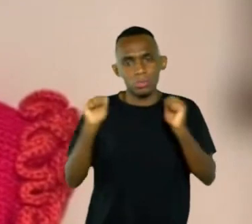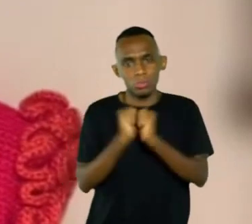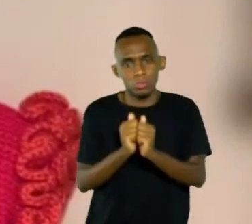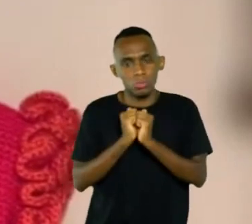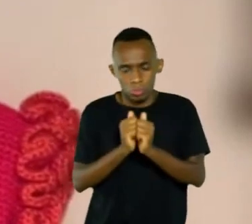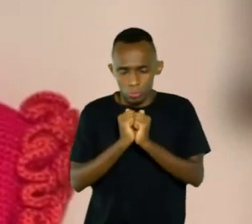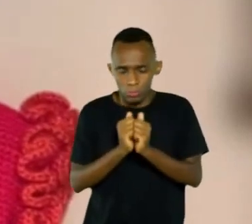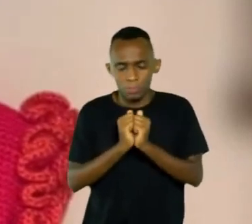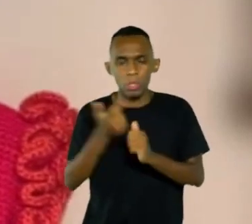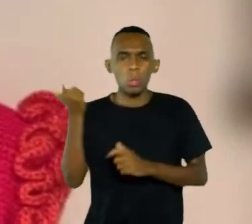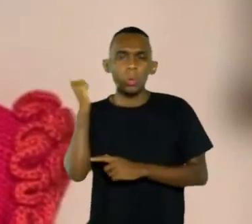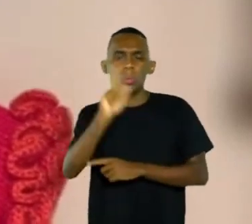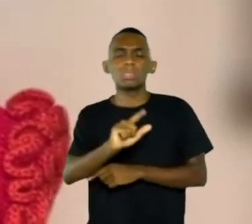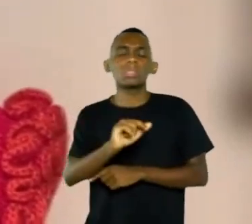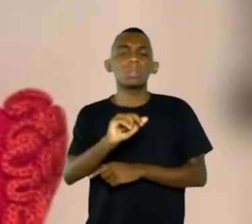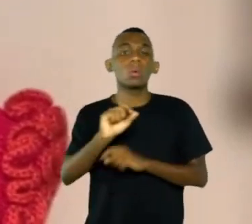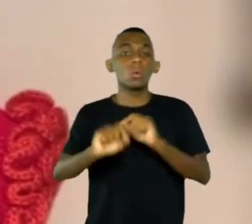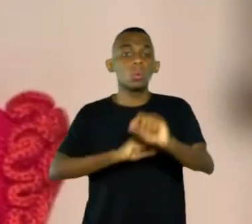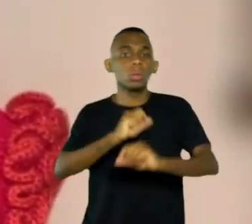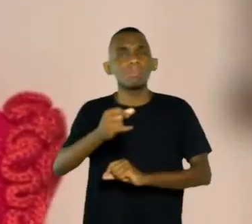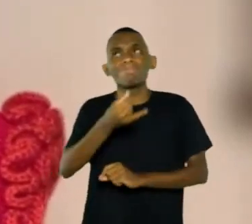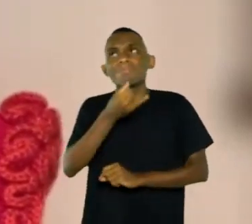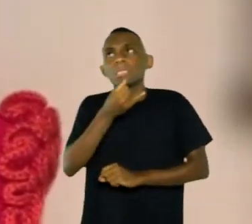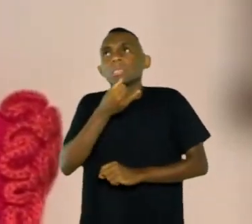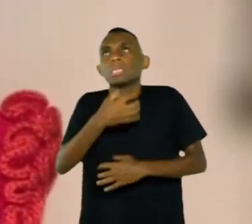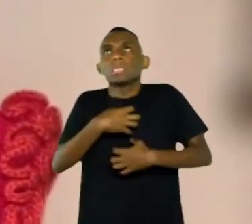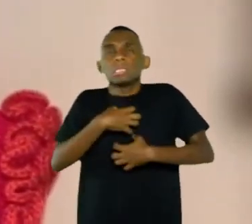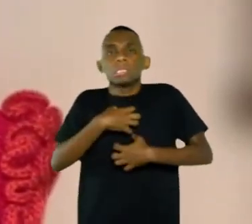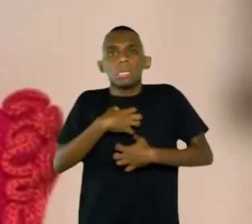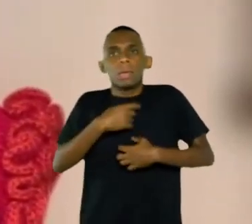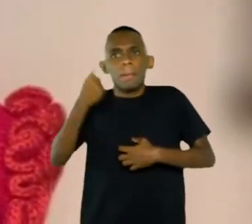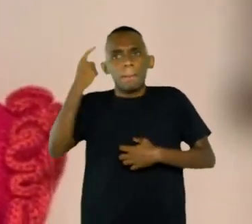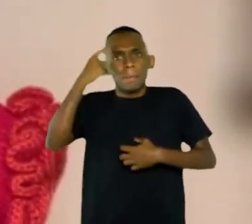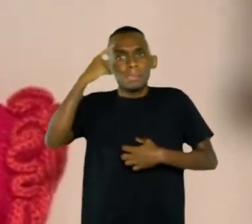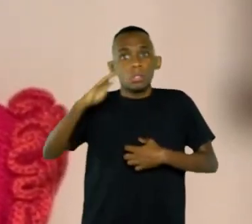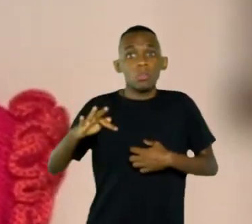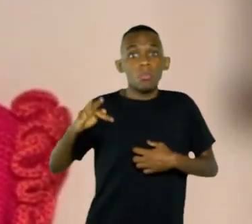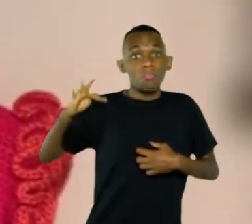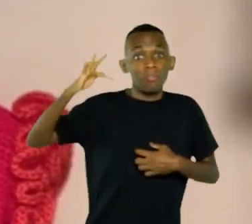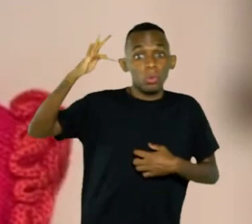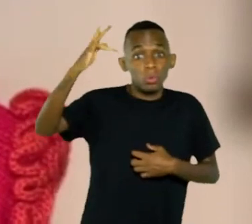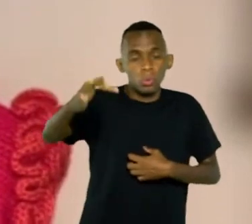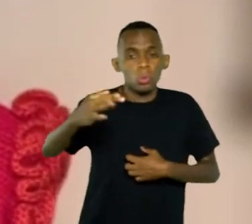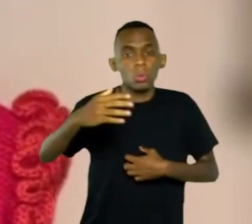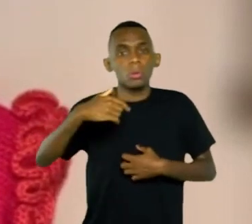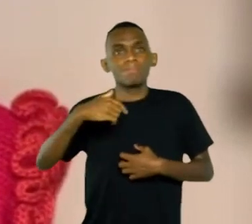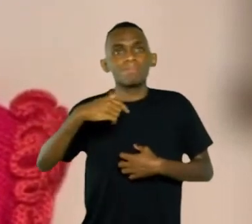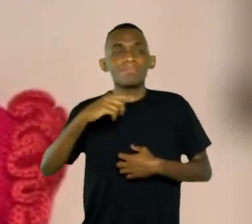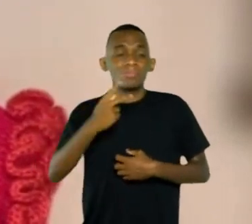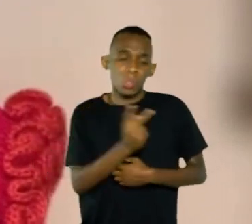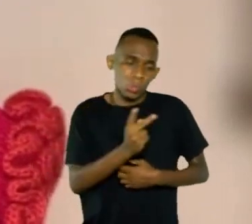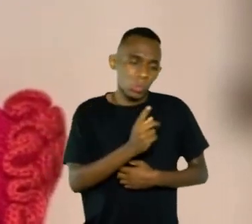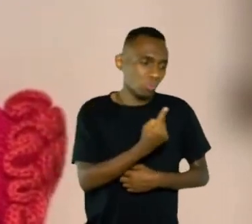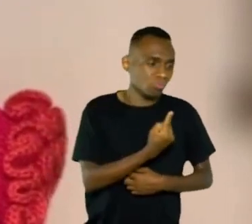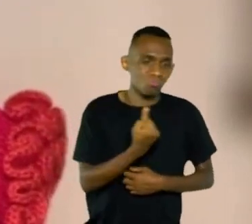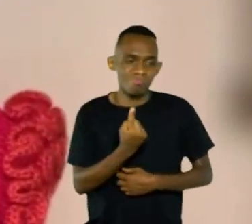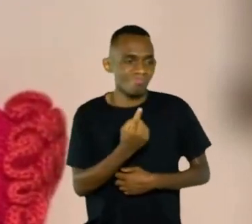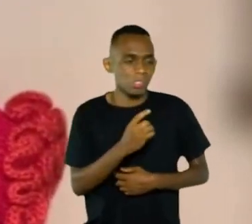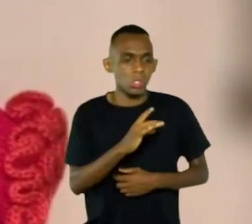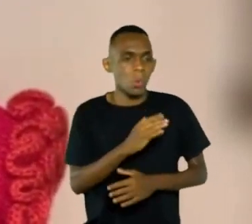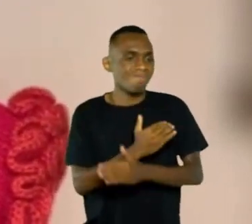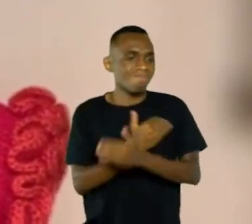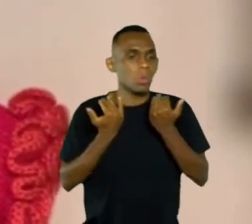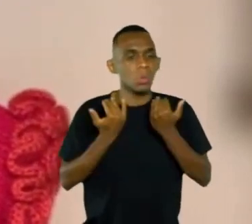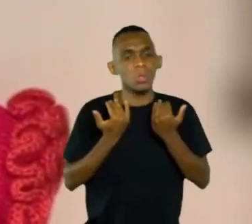conseguia entristecer ao pensar que um dia, no curso natural da vida, a morte de um de nós dois colocaria um ponto final naquele